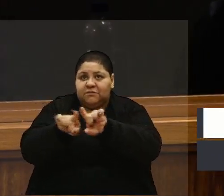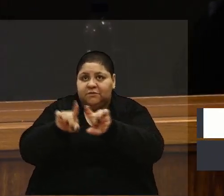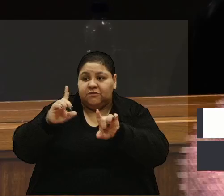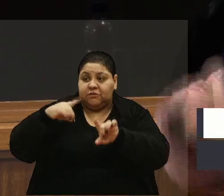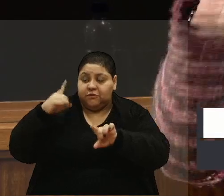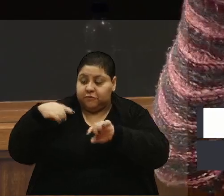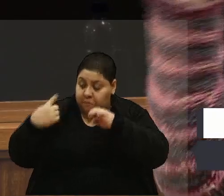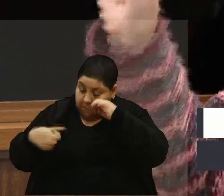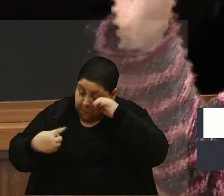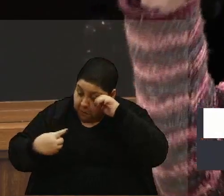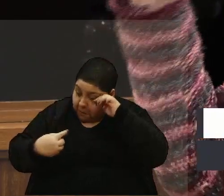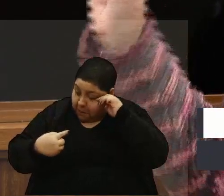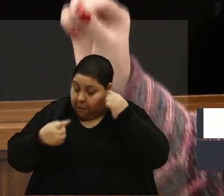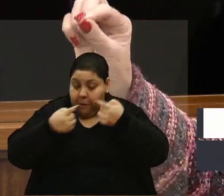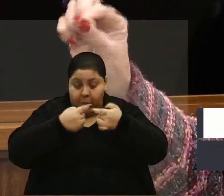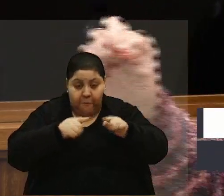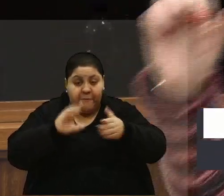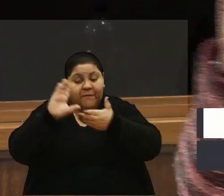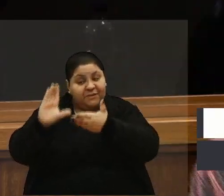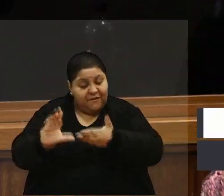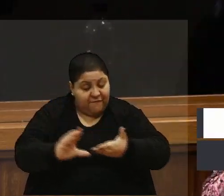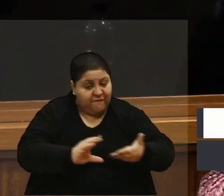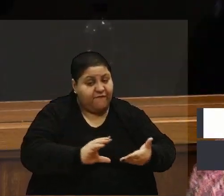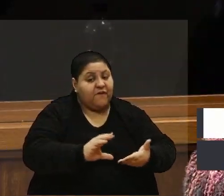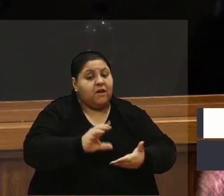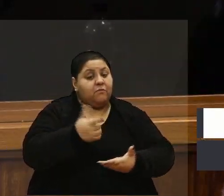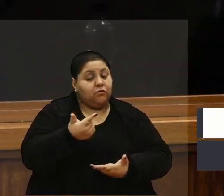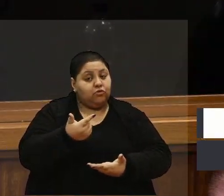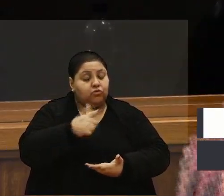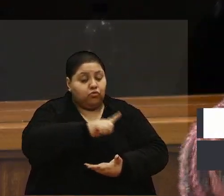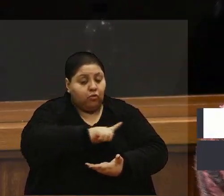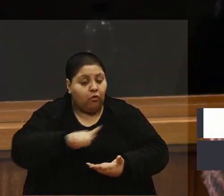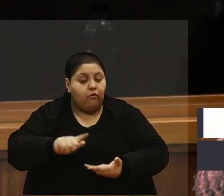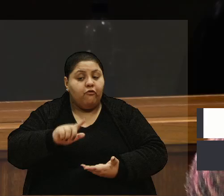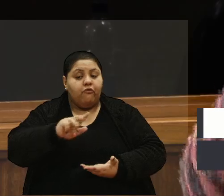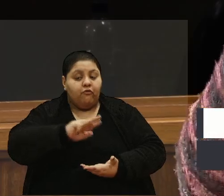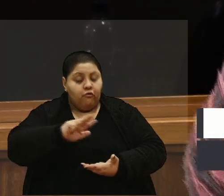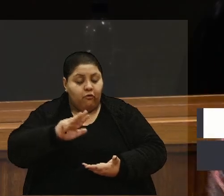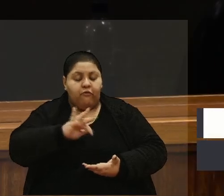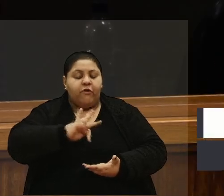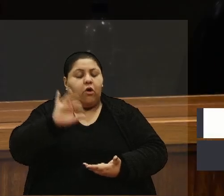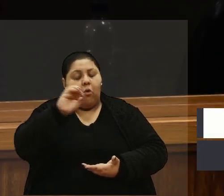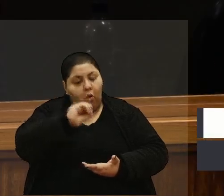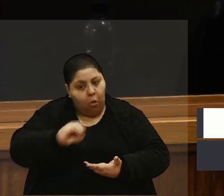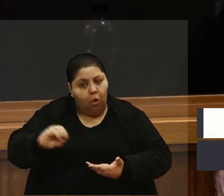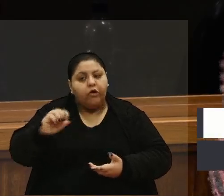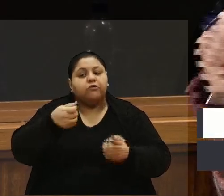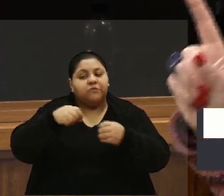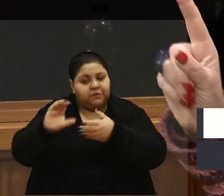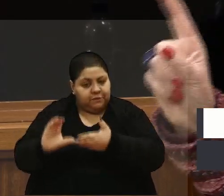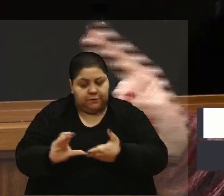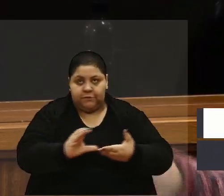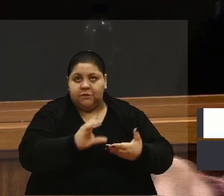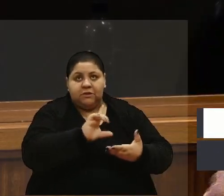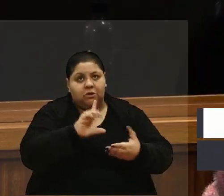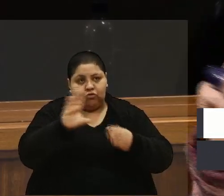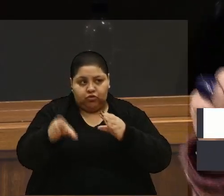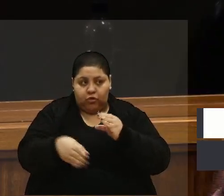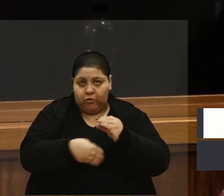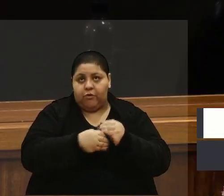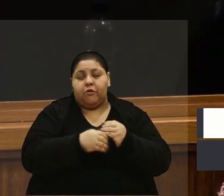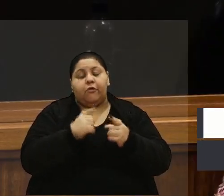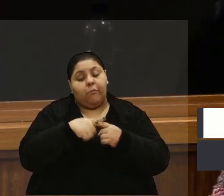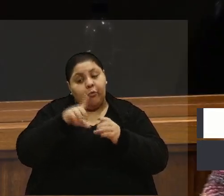deputada Denise, mas é verba do governo federal. Ótimo, o governo federal precisa mandar verba, não só por emendas, porque